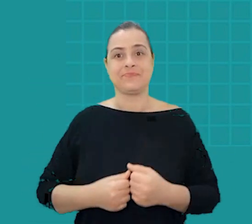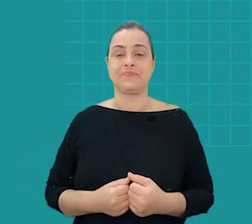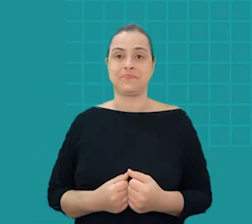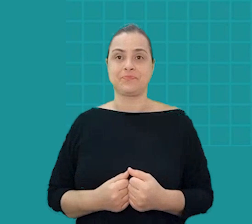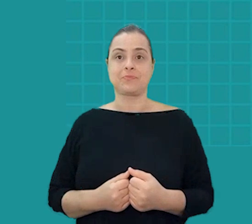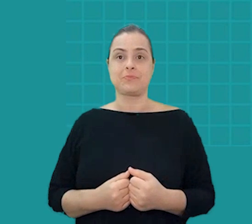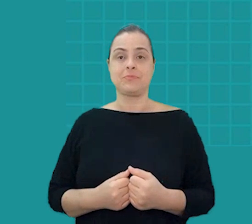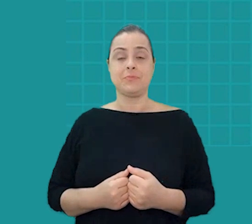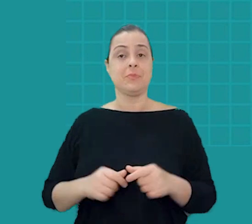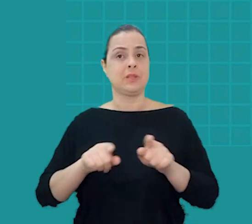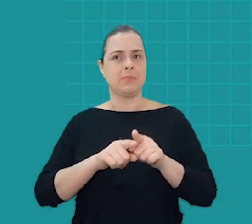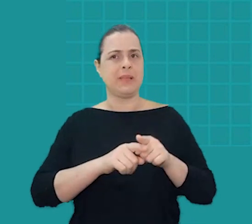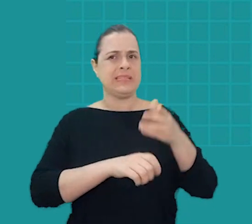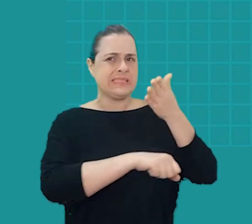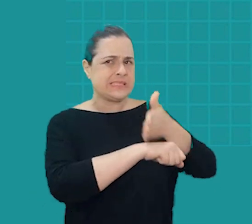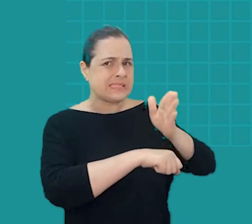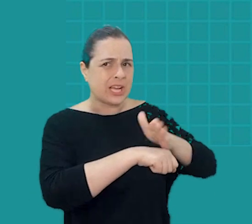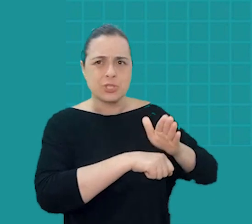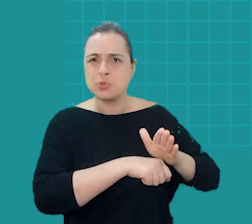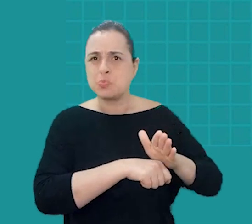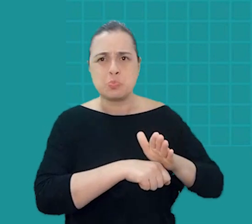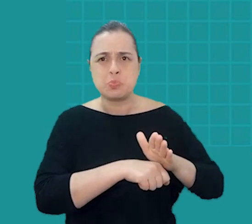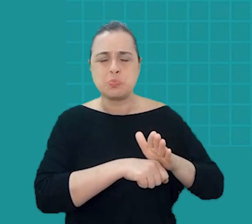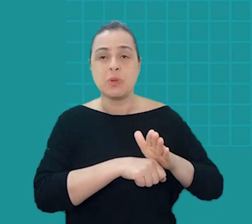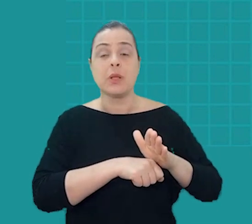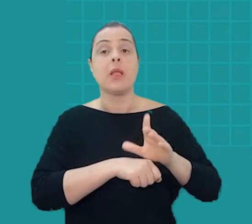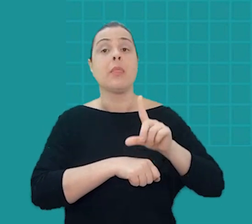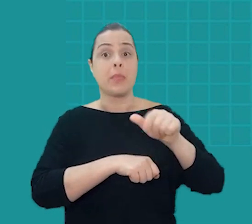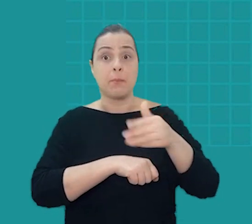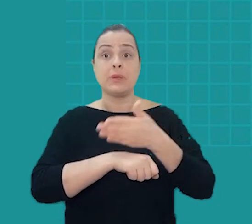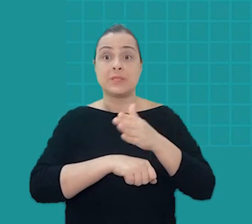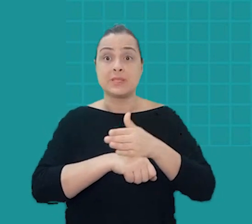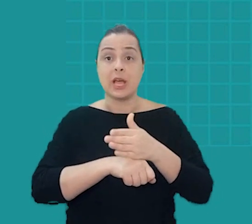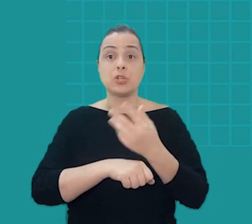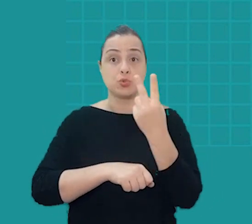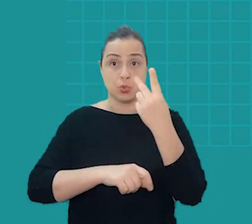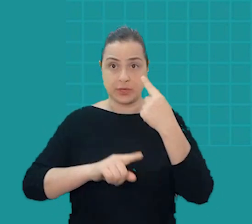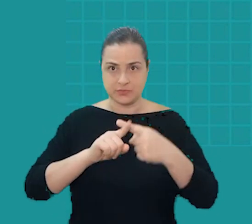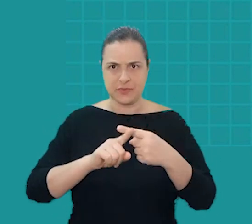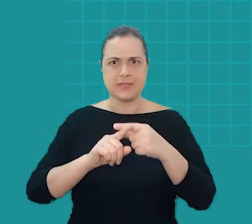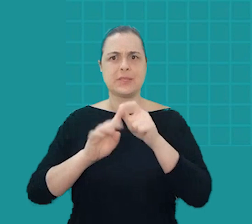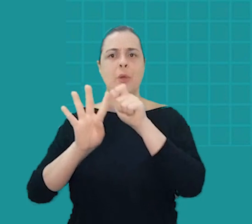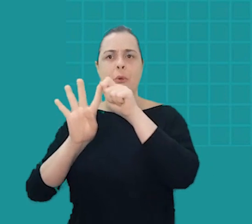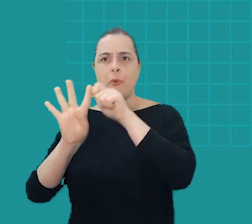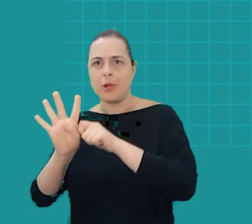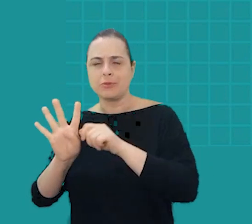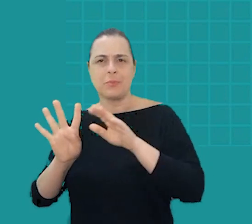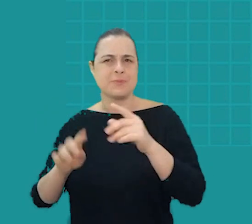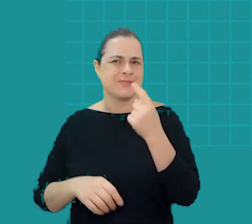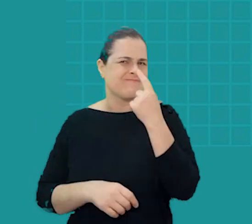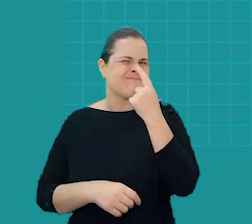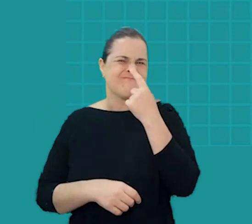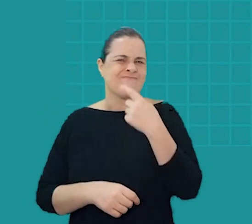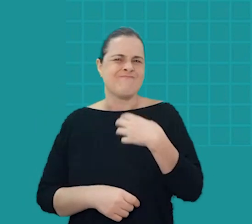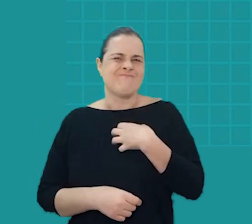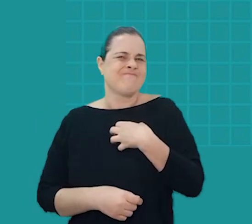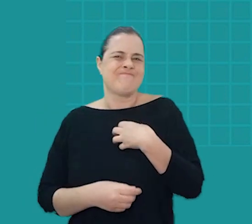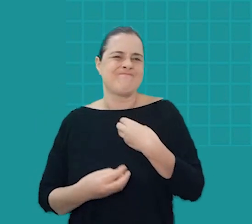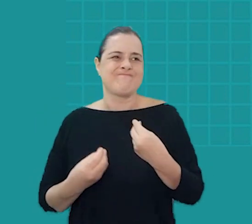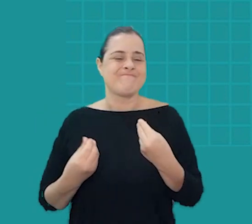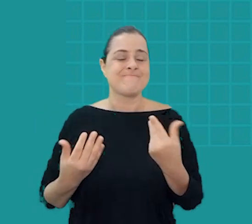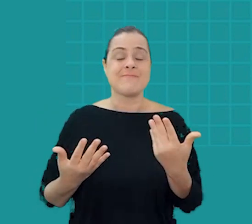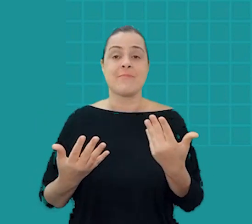nada a Fabi fala, você viu um filme no cinema? Isso vai me dar um louco, assim, eu vou ficar... falar, puta, será que eu